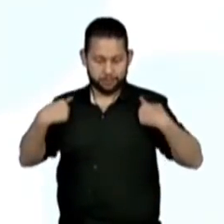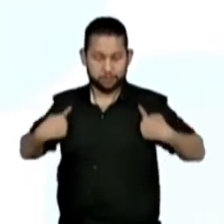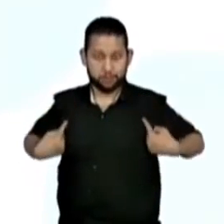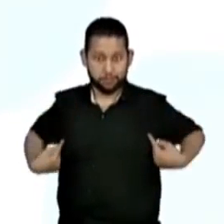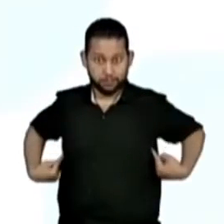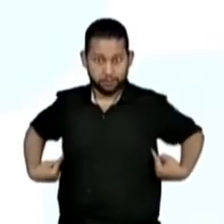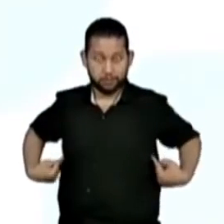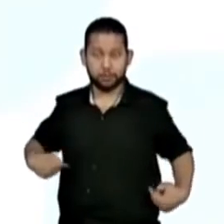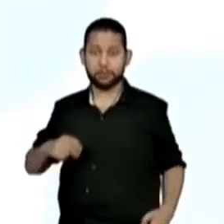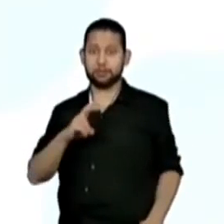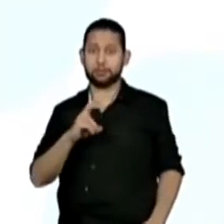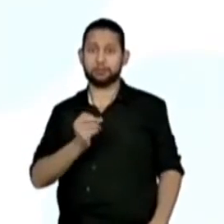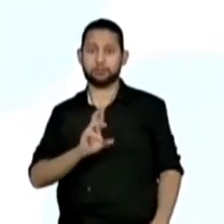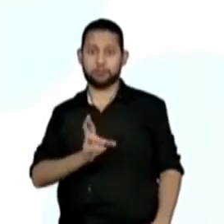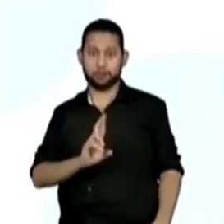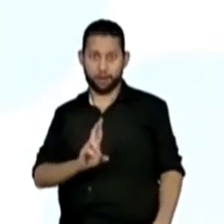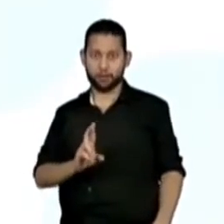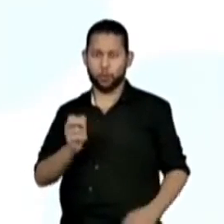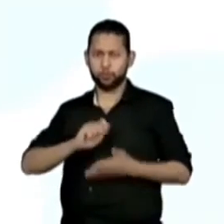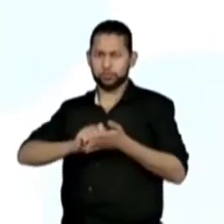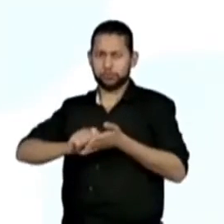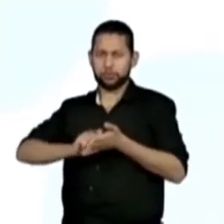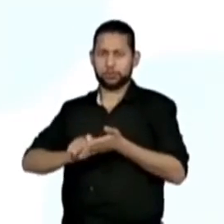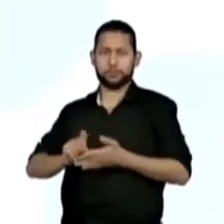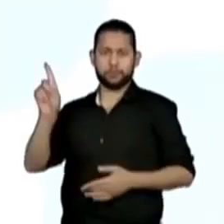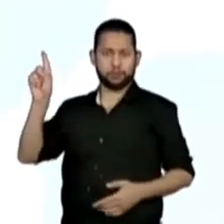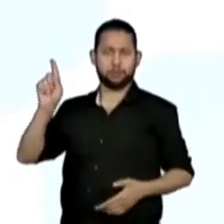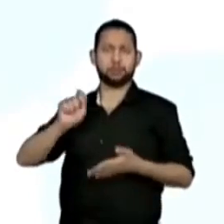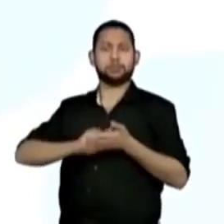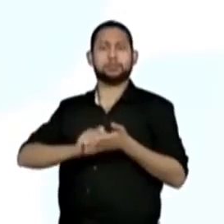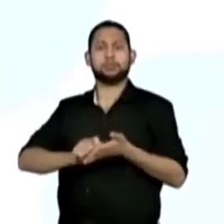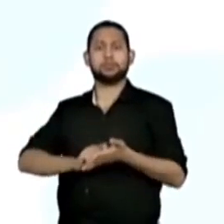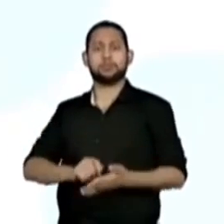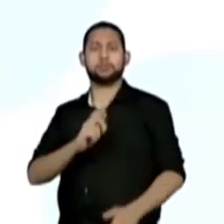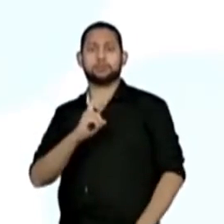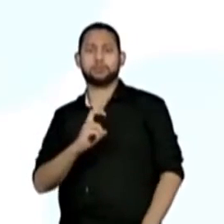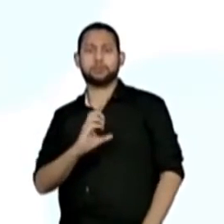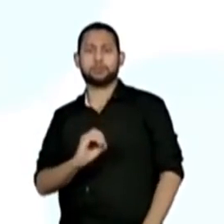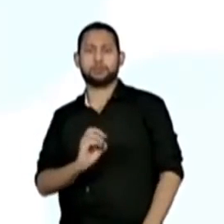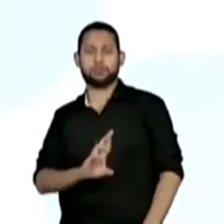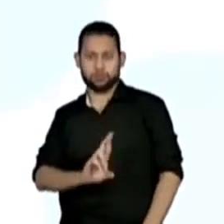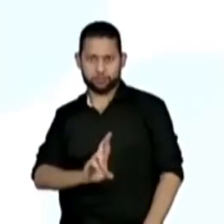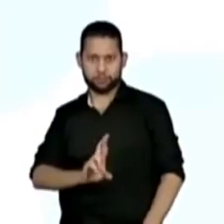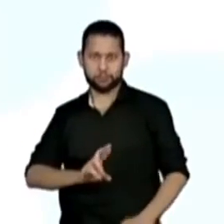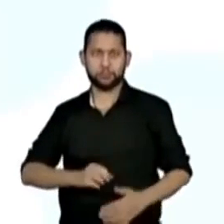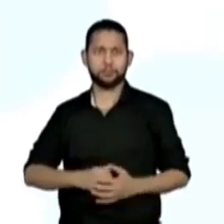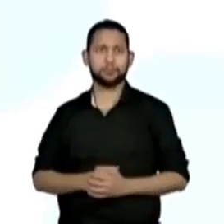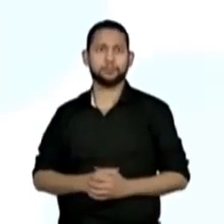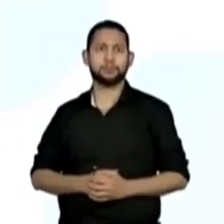valor total do produto é r$